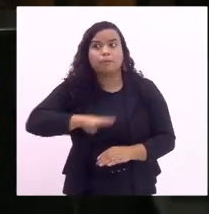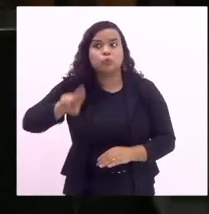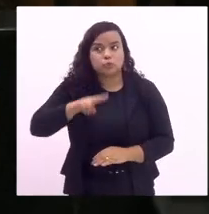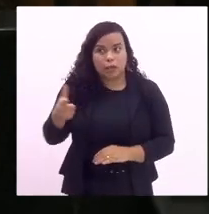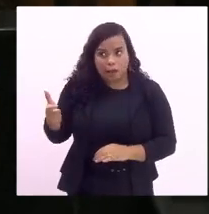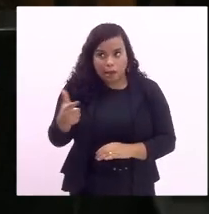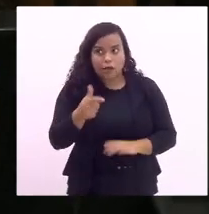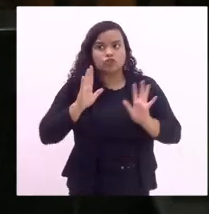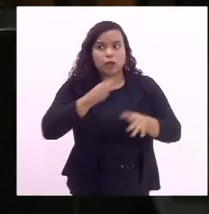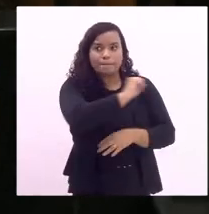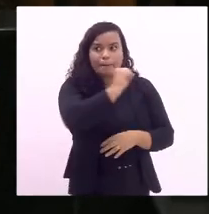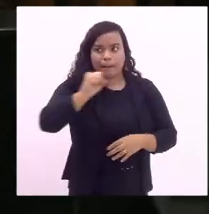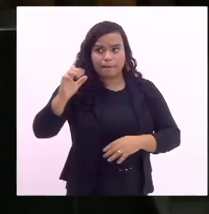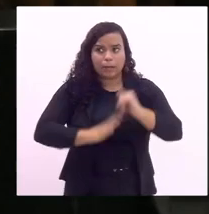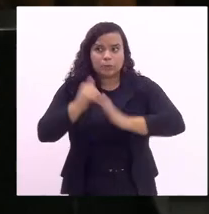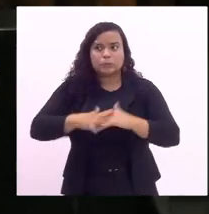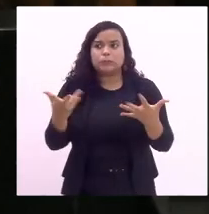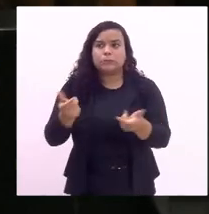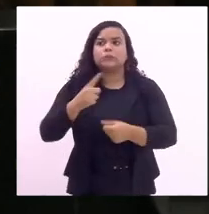porque já mataram muito.